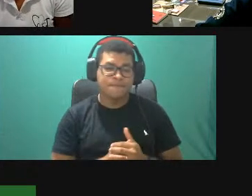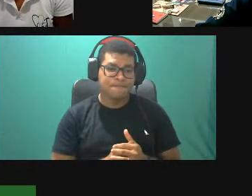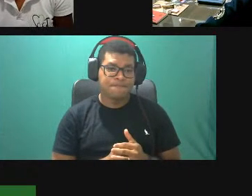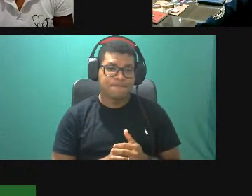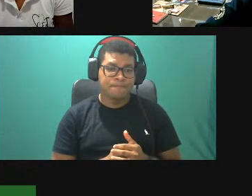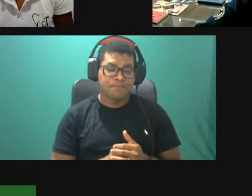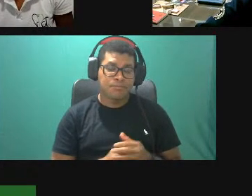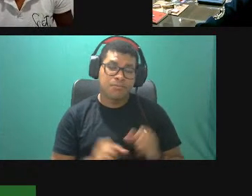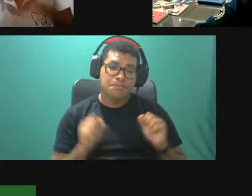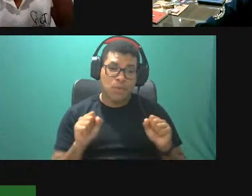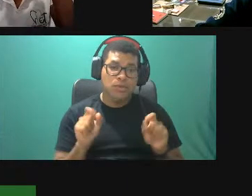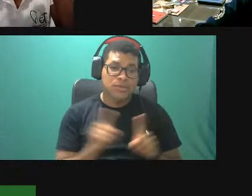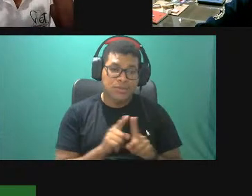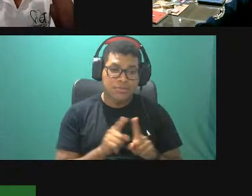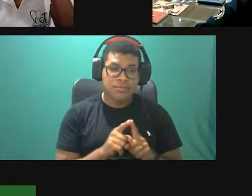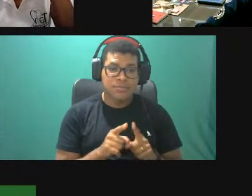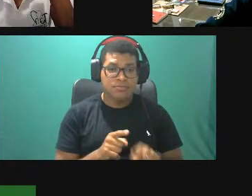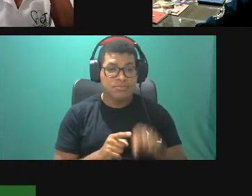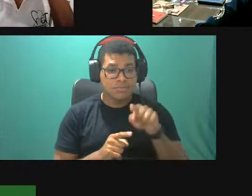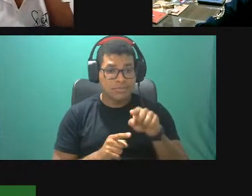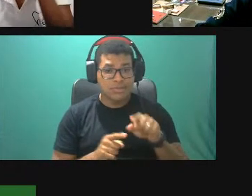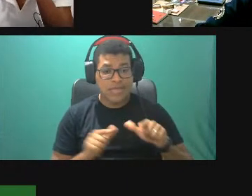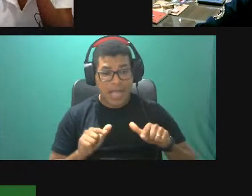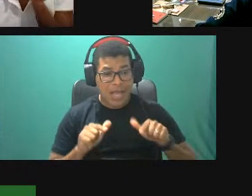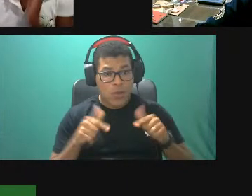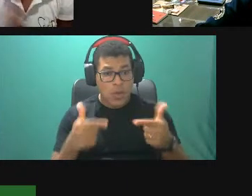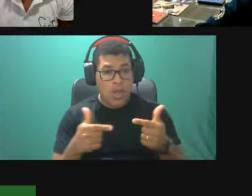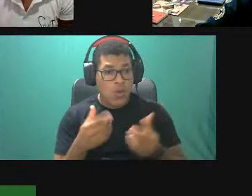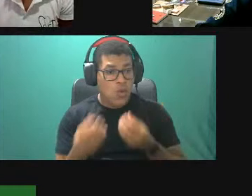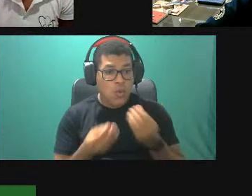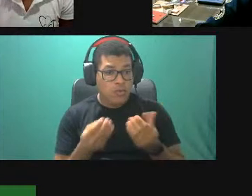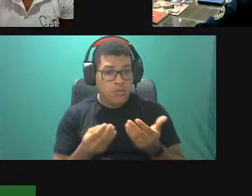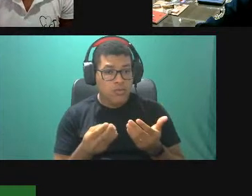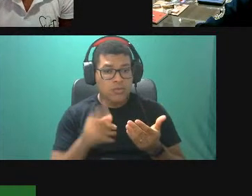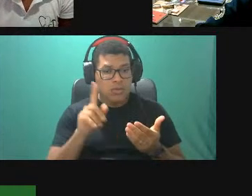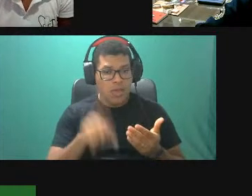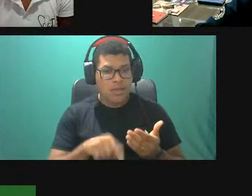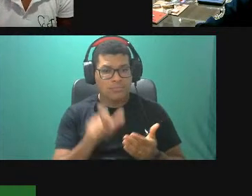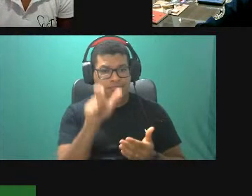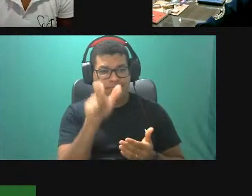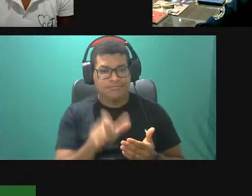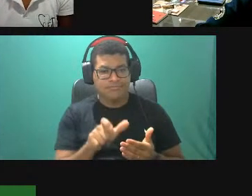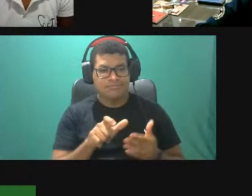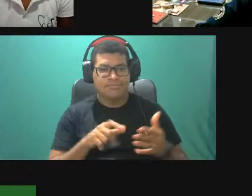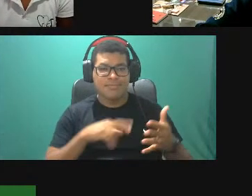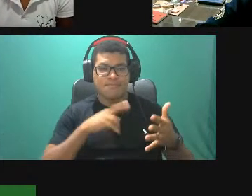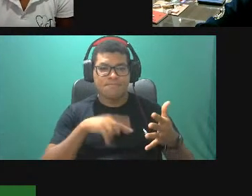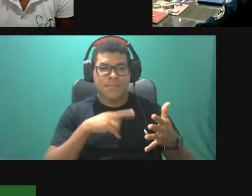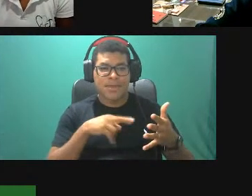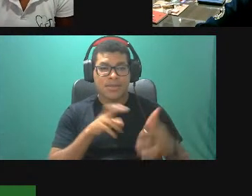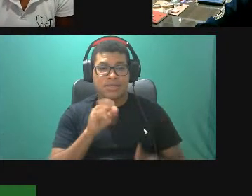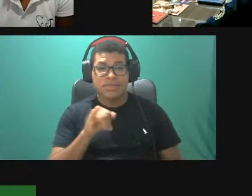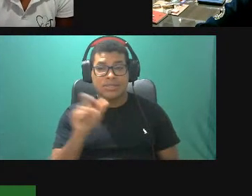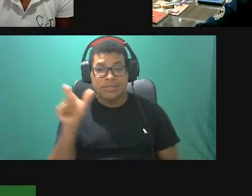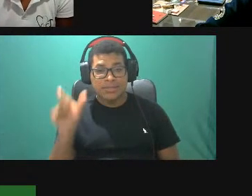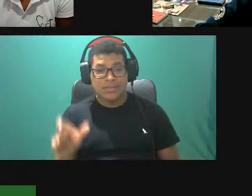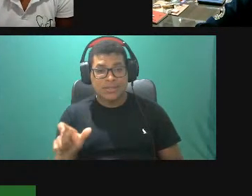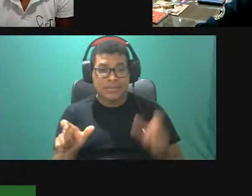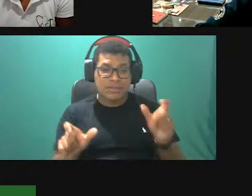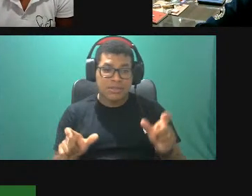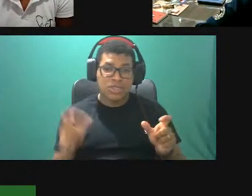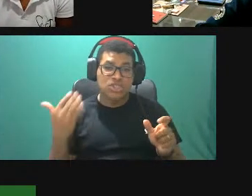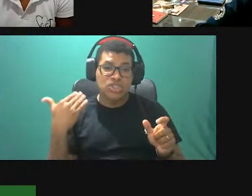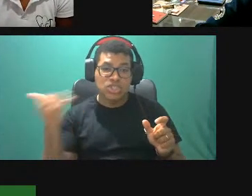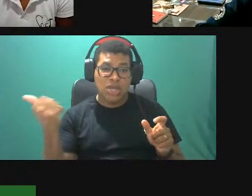Uma outra situação é você atuar como perito em uma das partes, tá? Acionado por uma das partes,